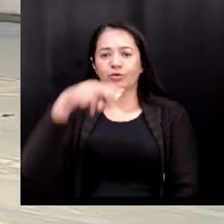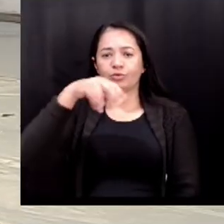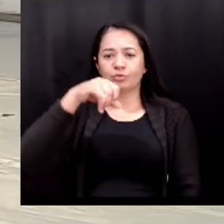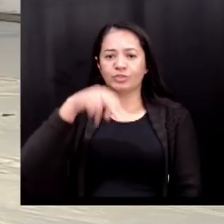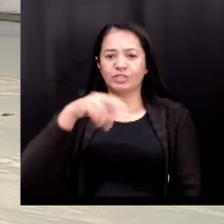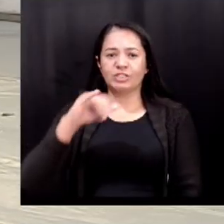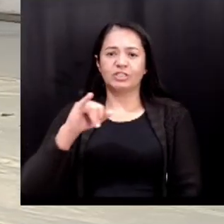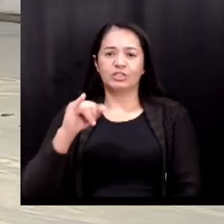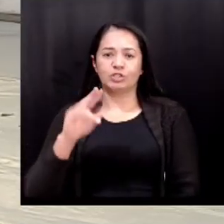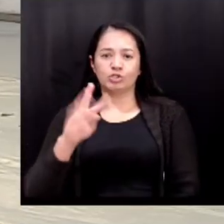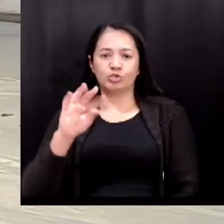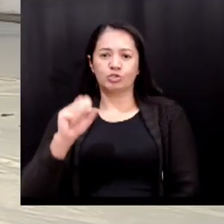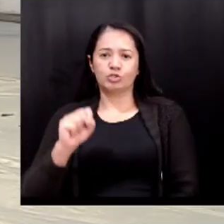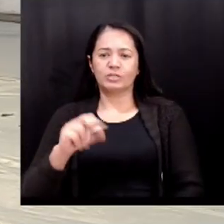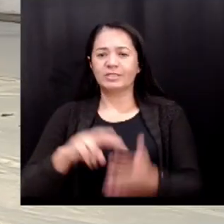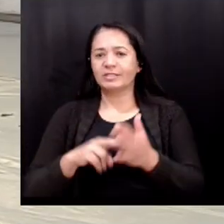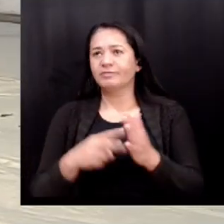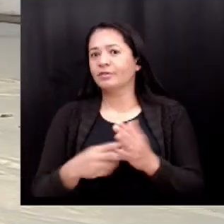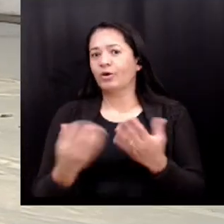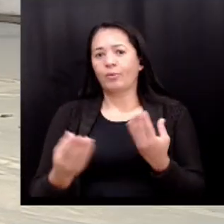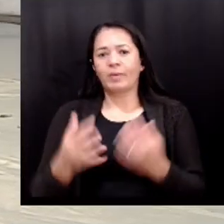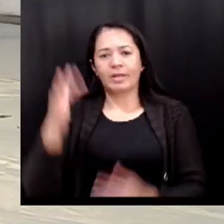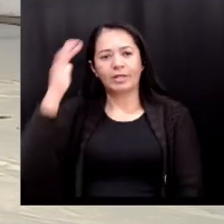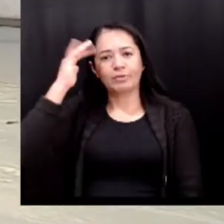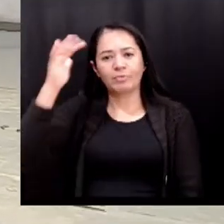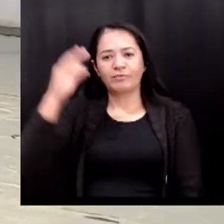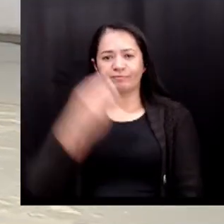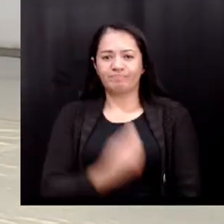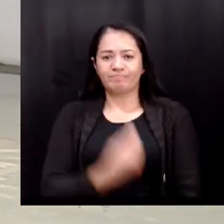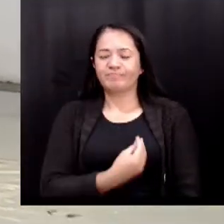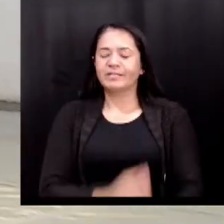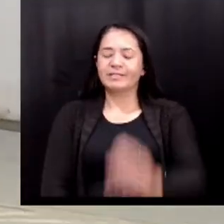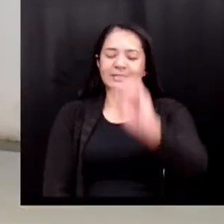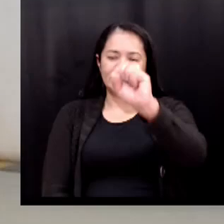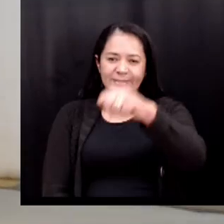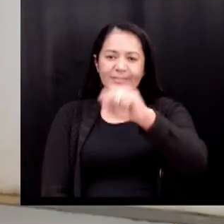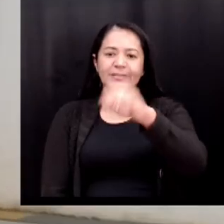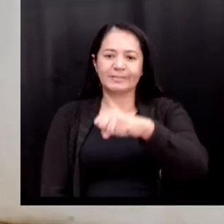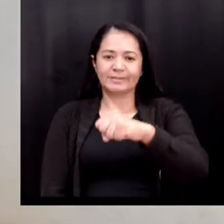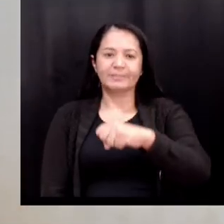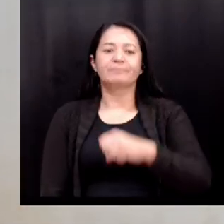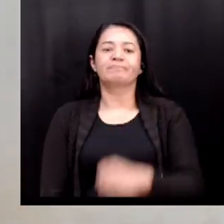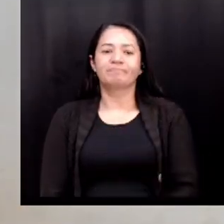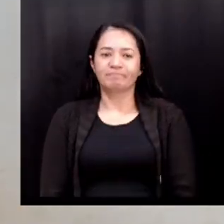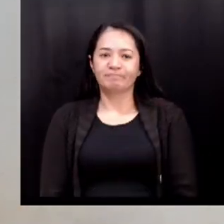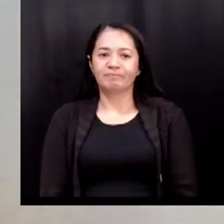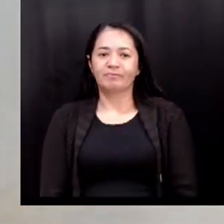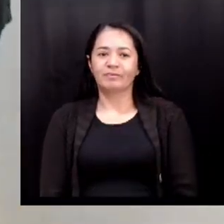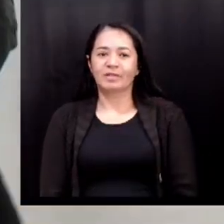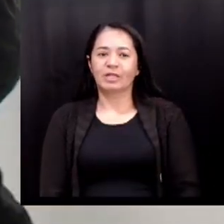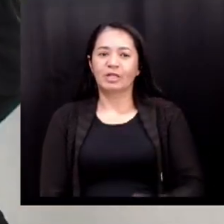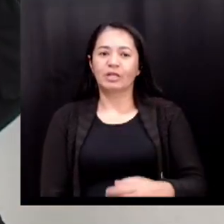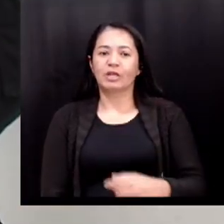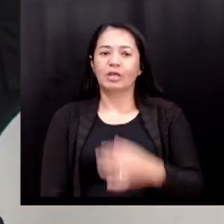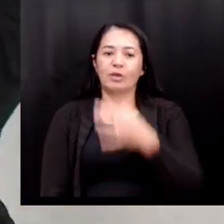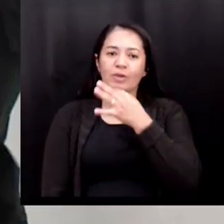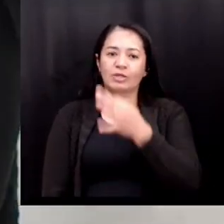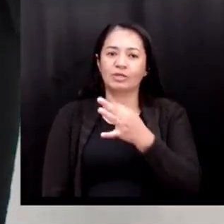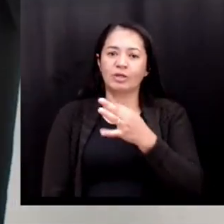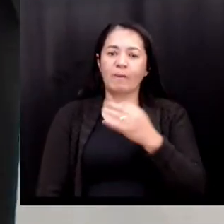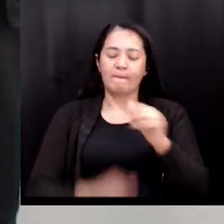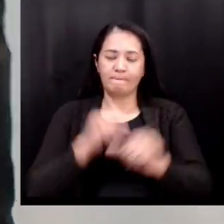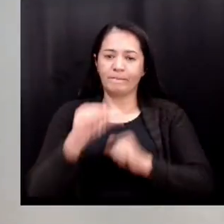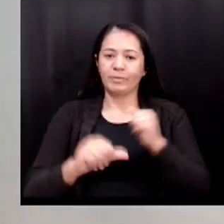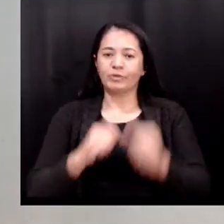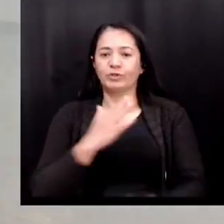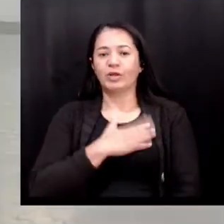vida? Com certeza, com certeza. Particularmente o ninjutsu, ele mudou minha vida. Aquela história de que todo